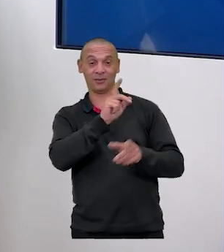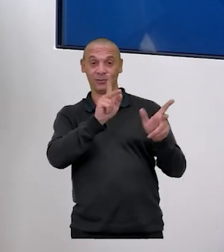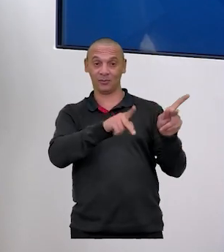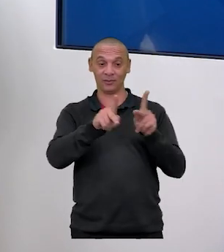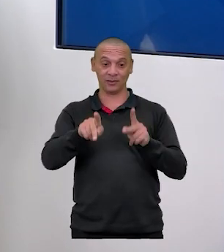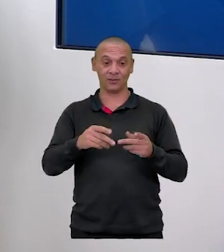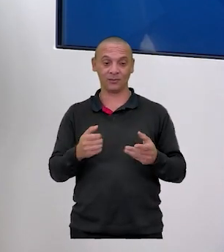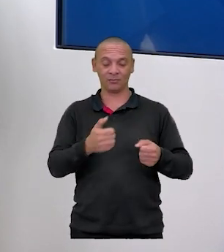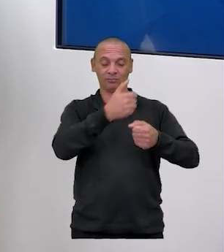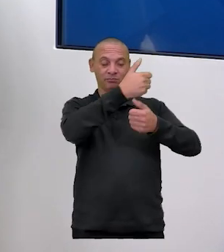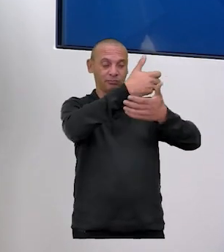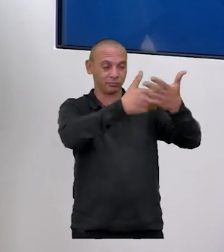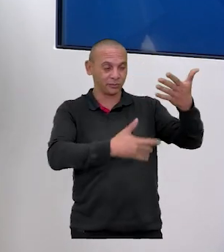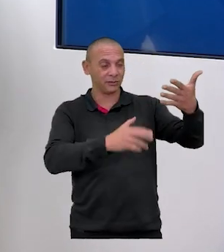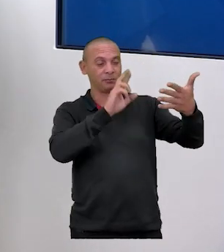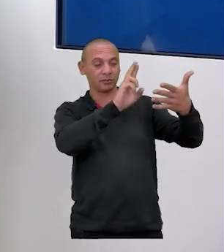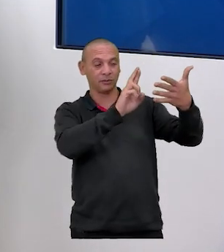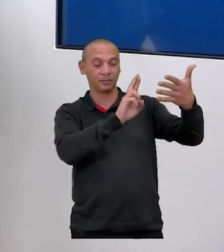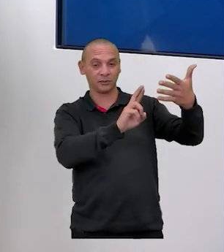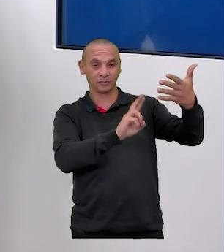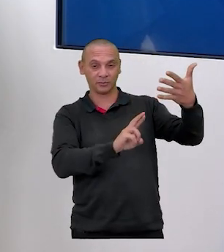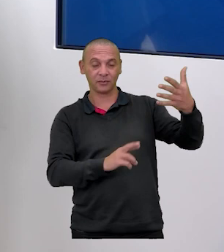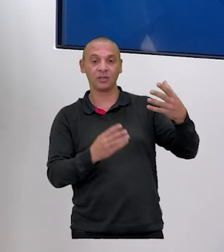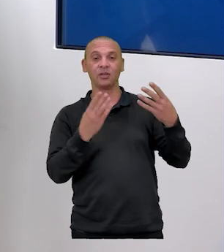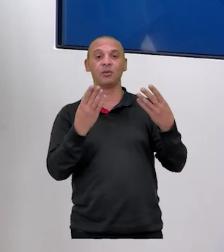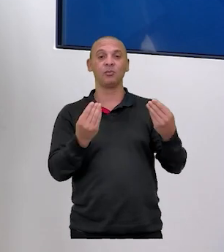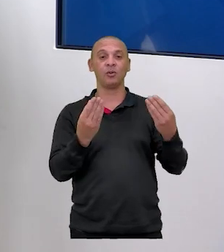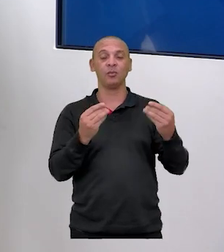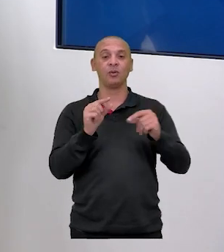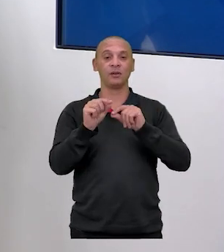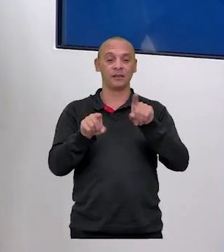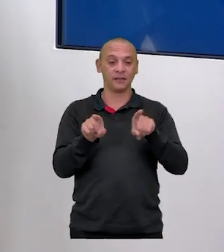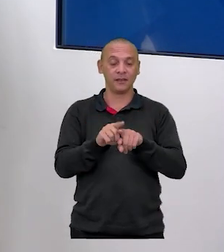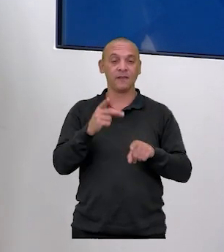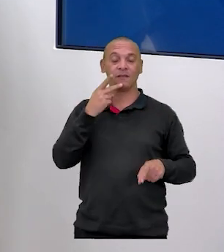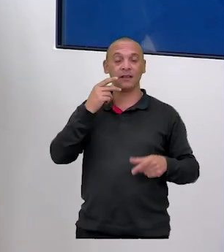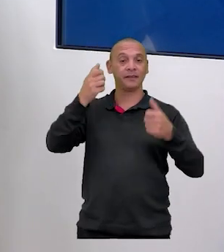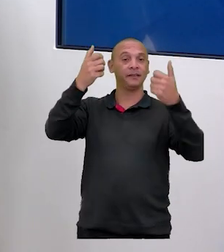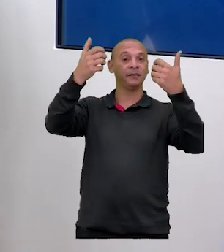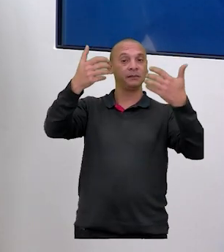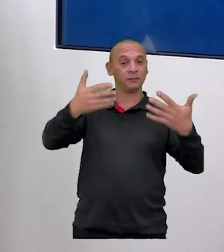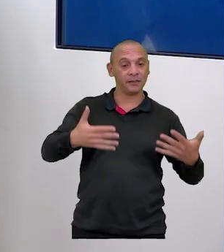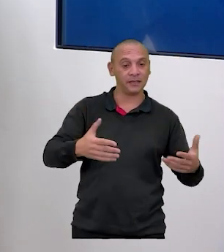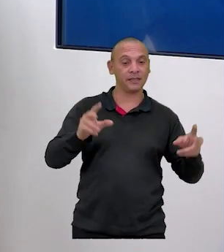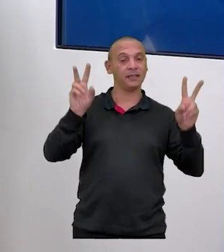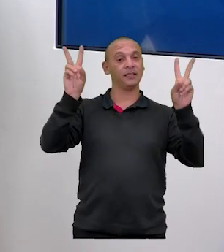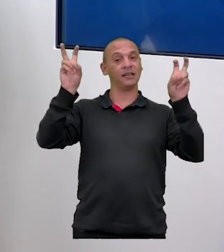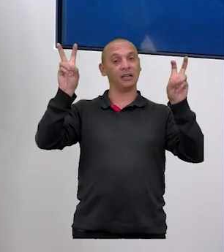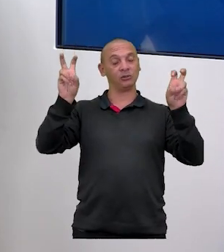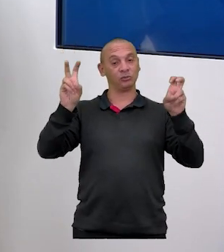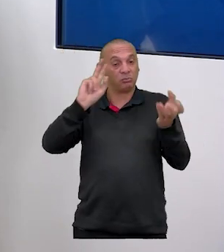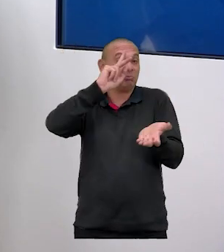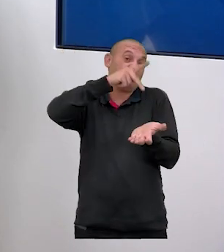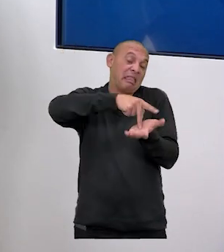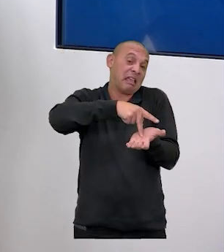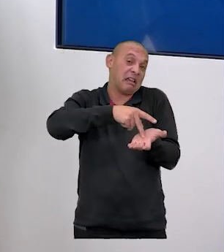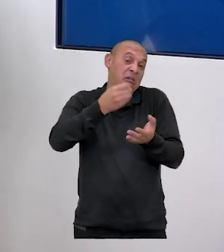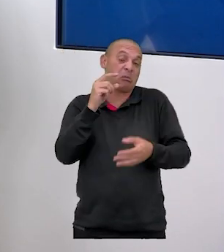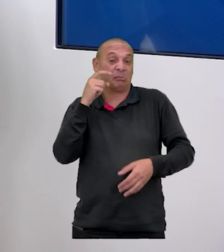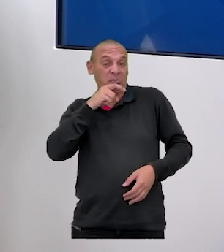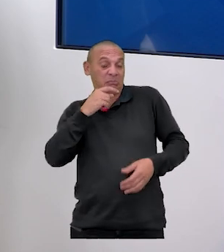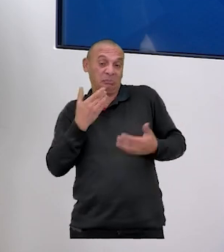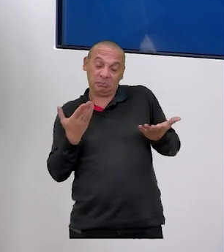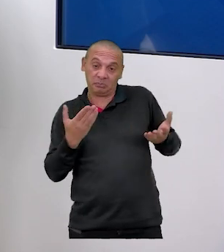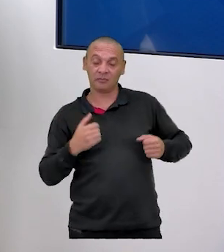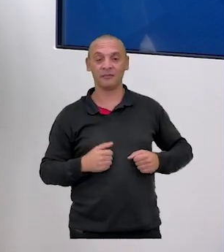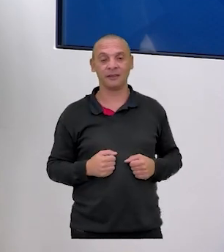ó, sem parar, mandando. Tem a Lavínia que ela fala aqui que é para falar sobre um assunto fictício ou real, mas eu tenho aqui